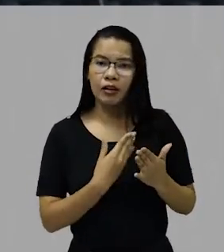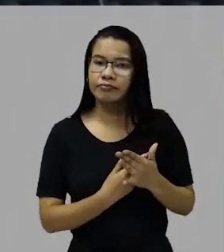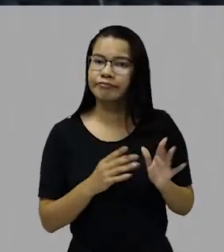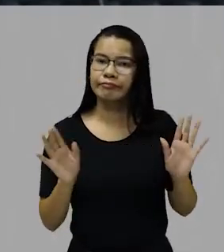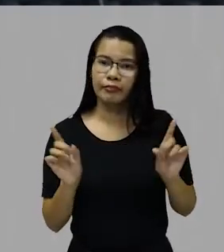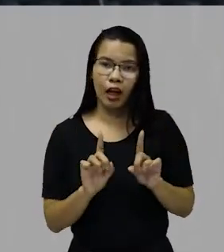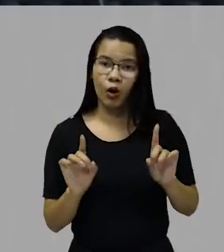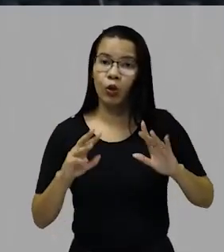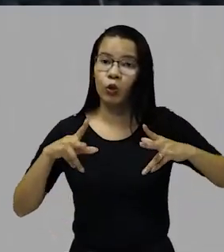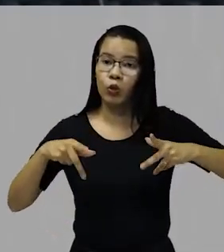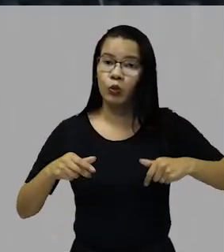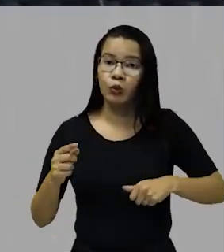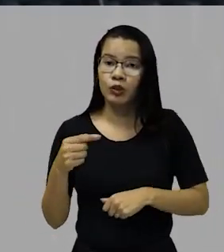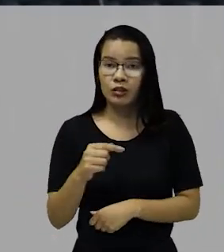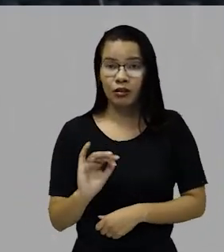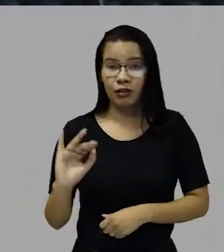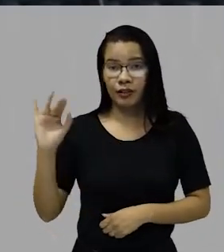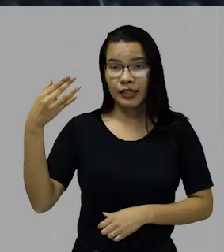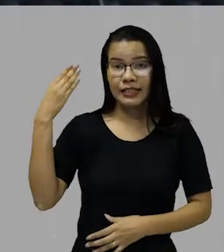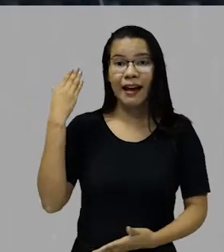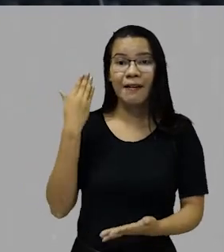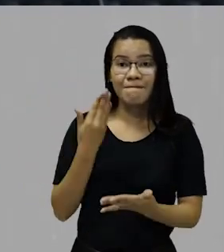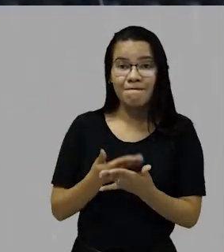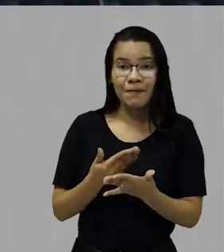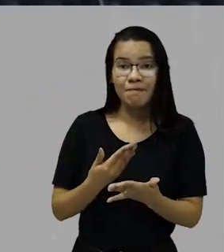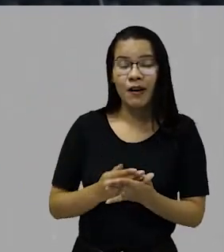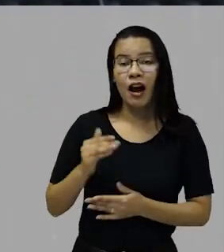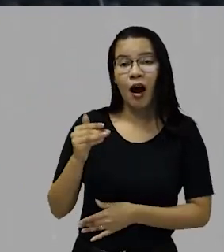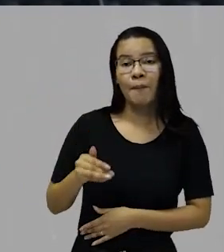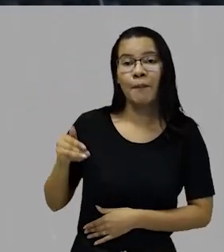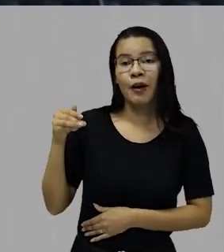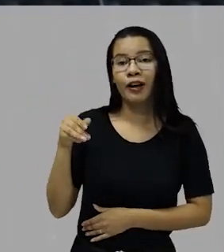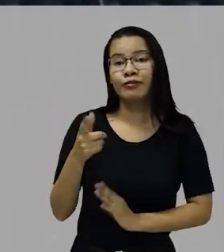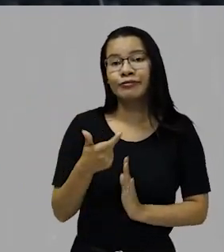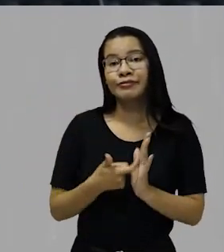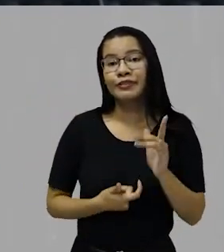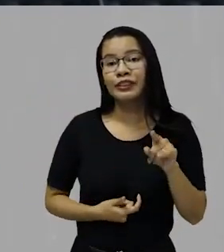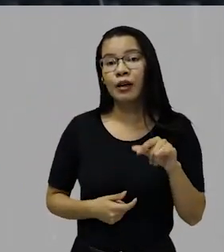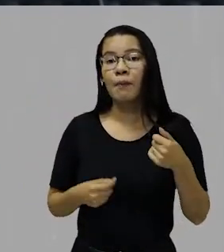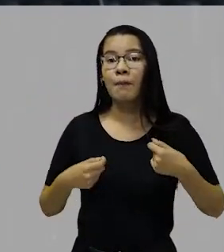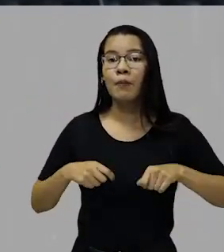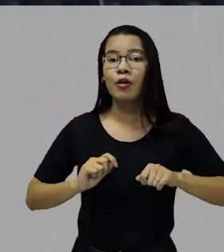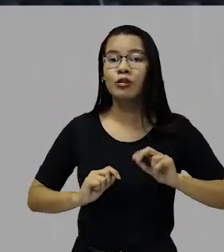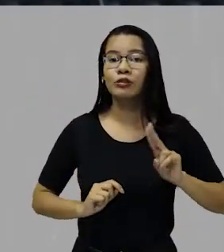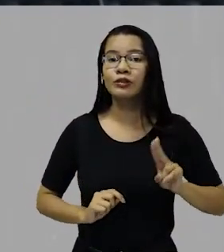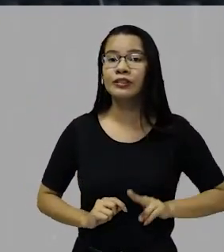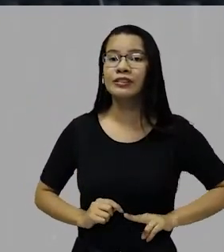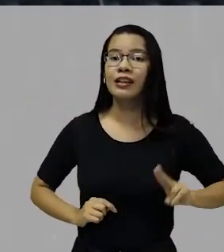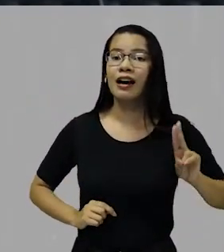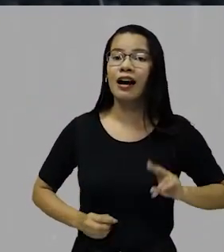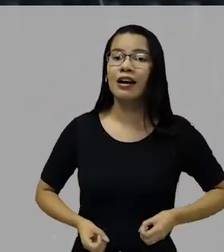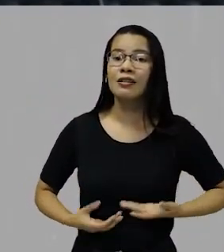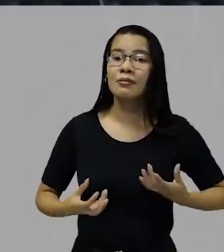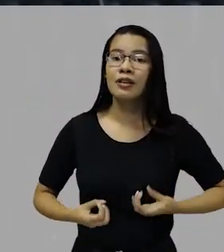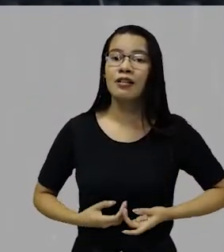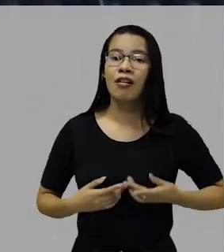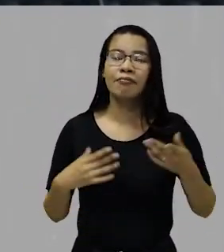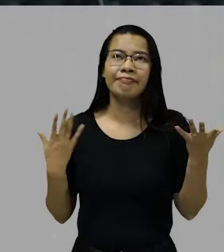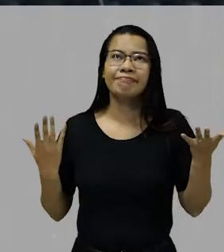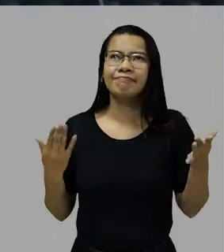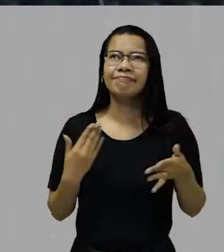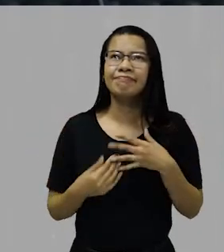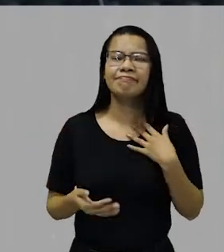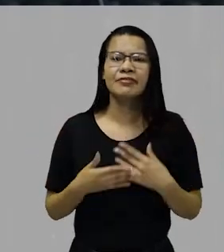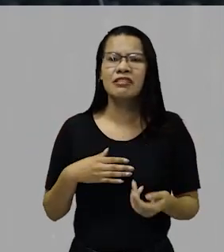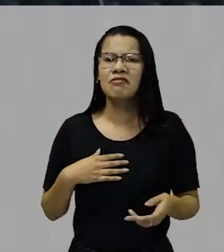na aplicabilidade do texto. Você pode usar essas expressões, sei lá, falando da